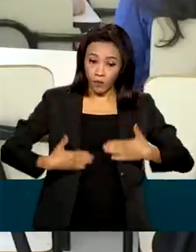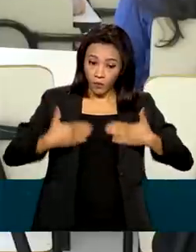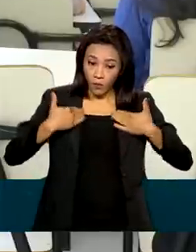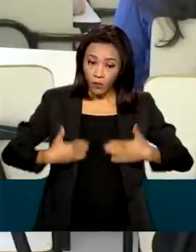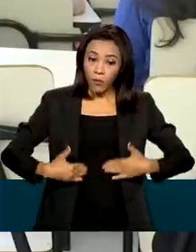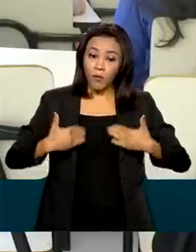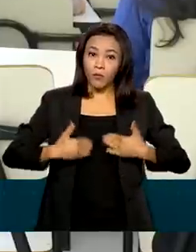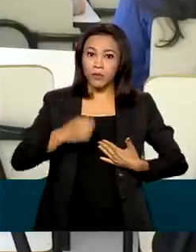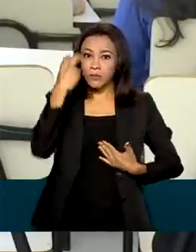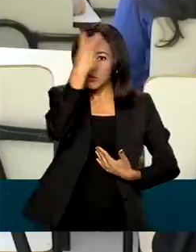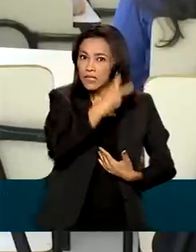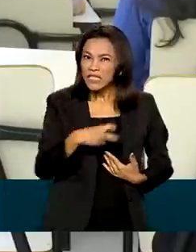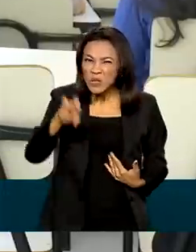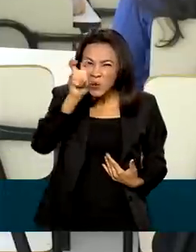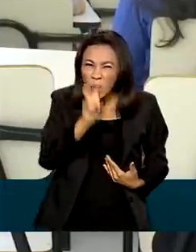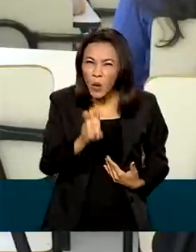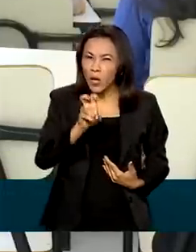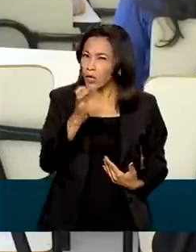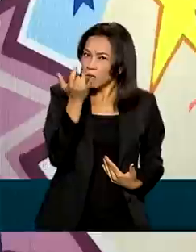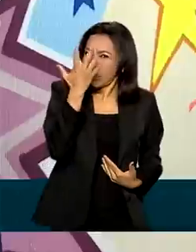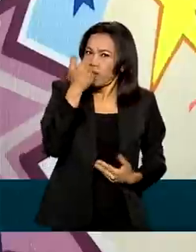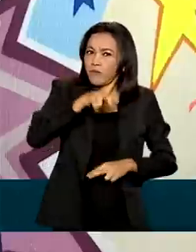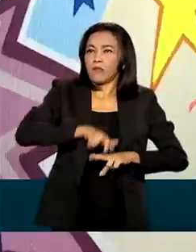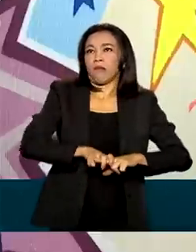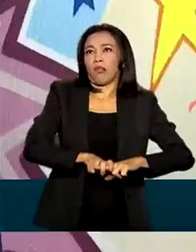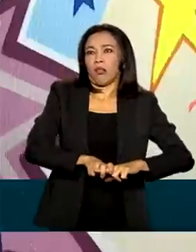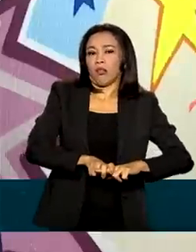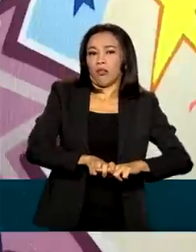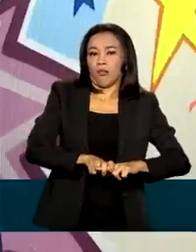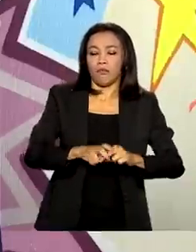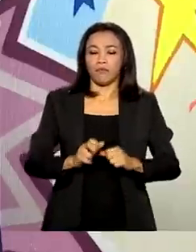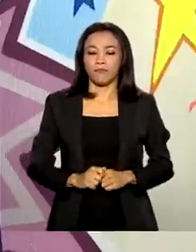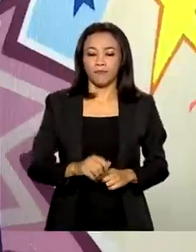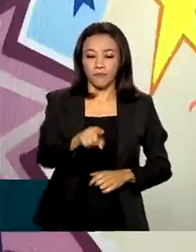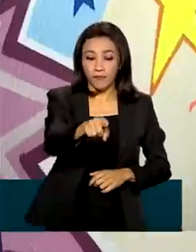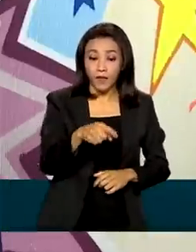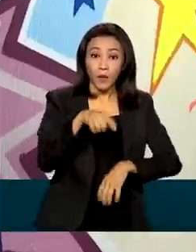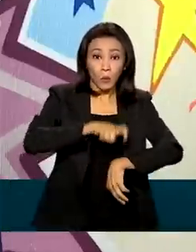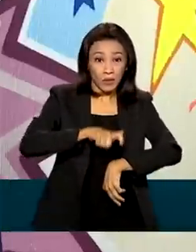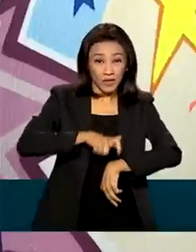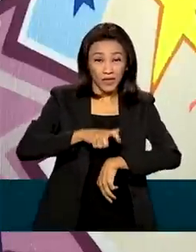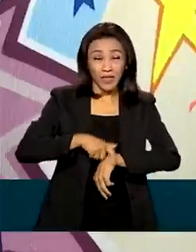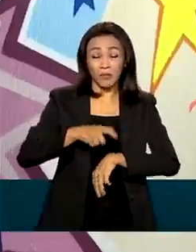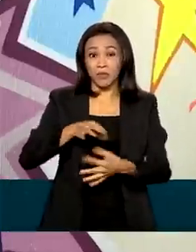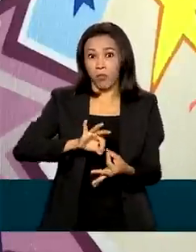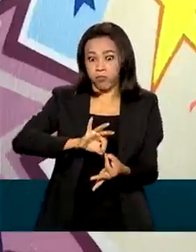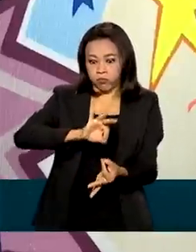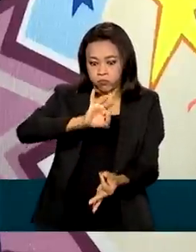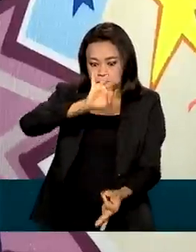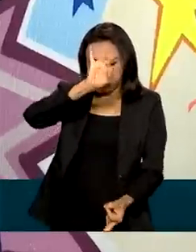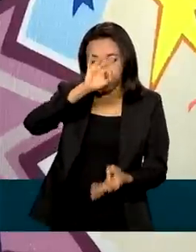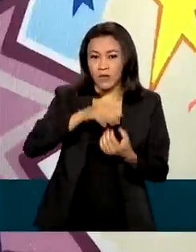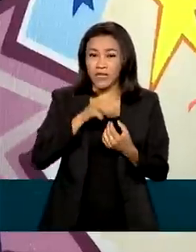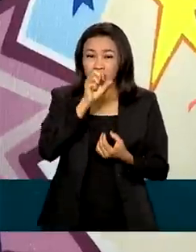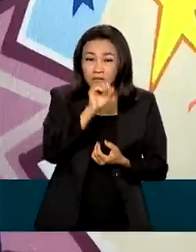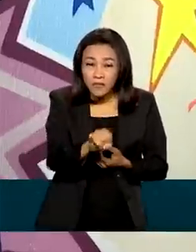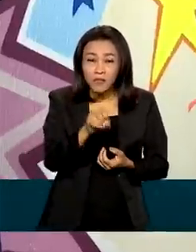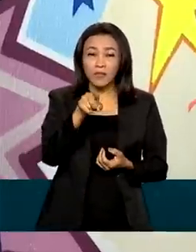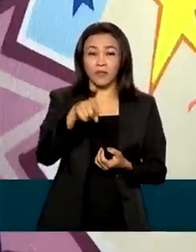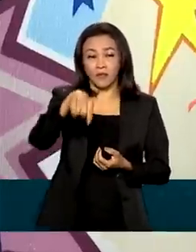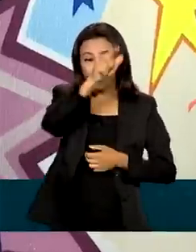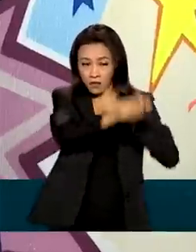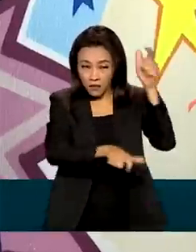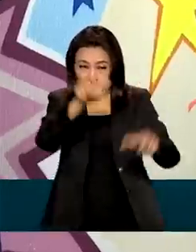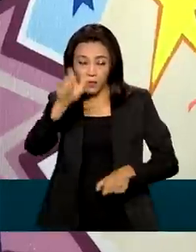ficar 5 horas na carteira Não é fácil apesar do tempo ser longo se o estudante não simular a prova